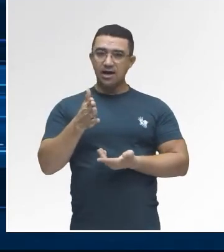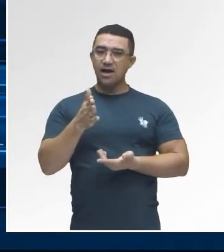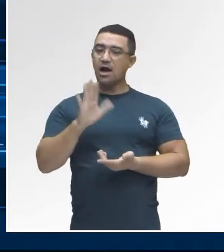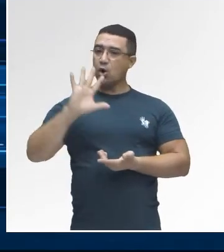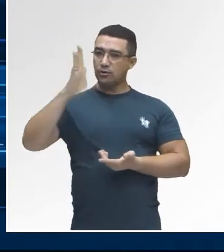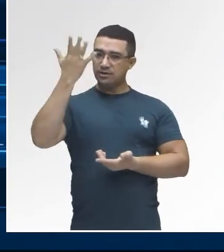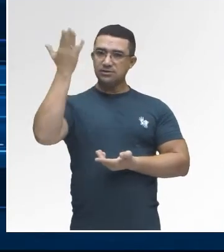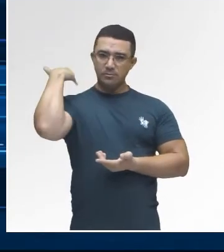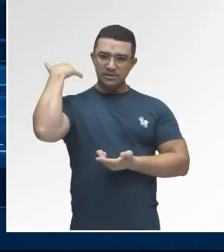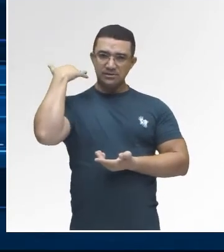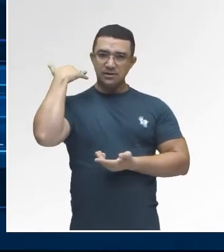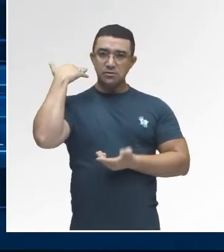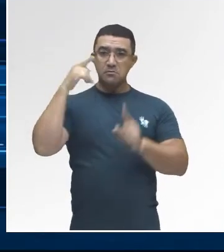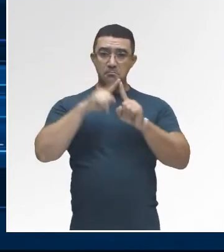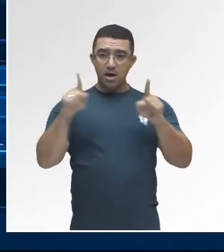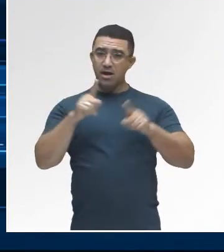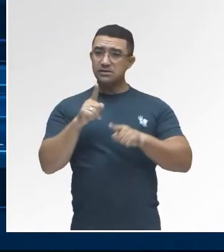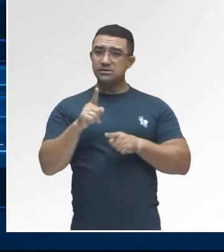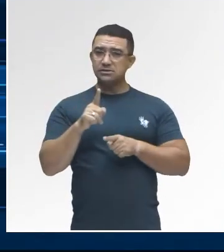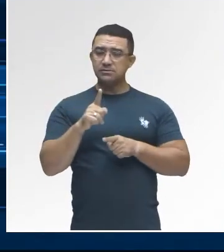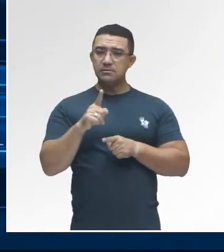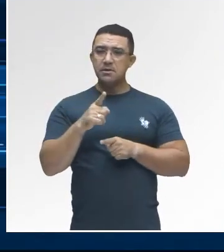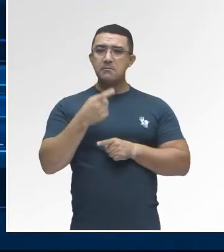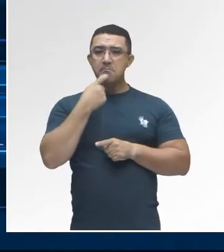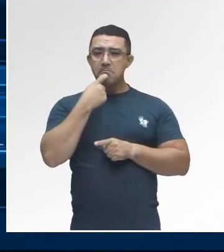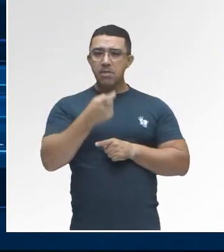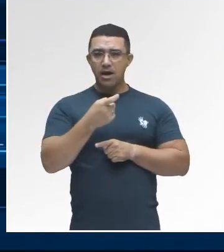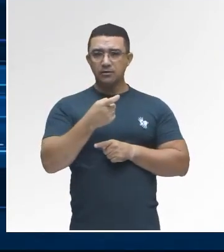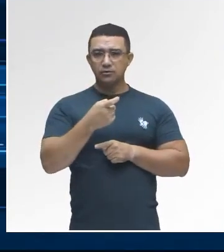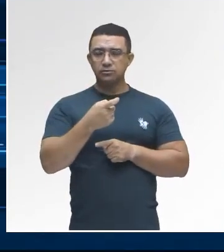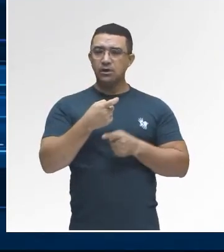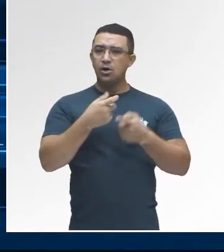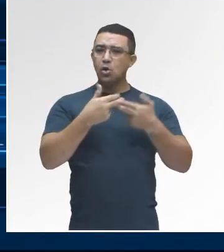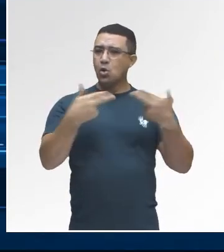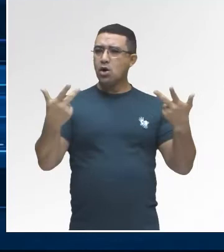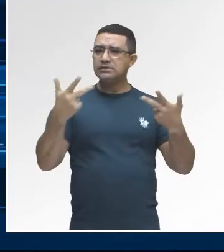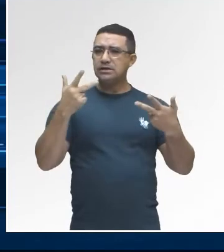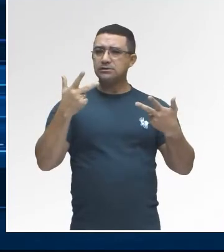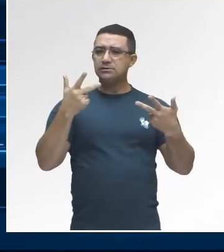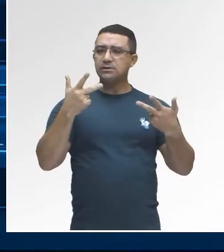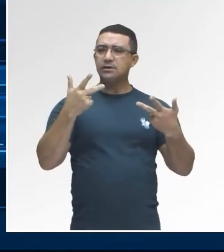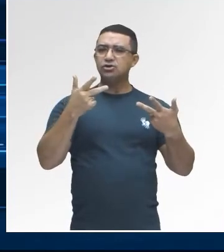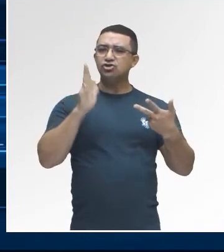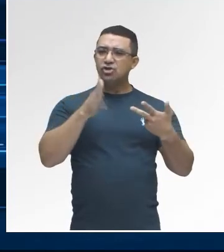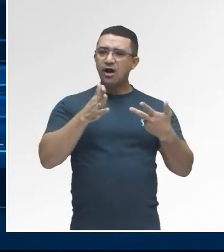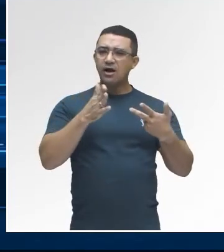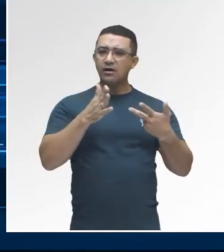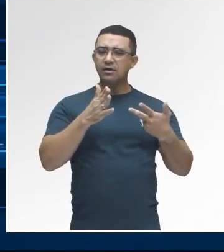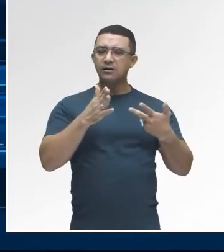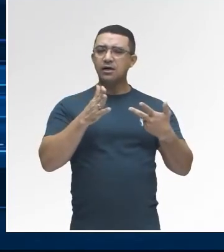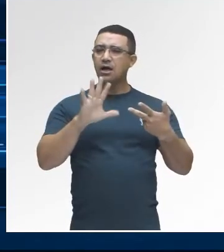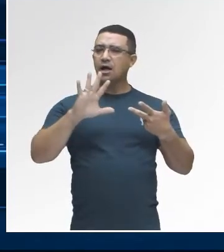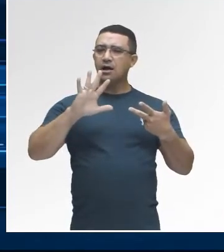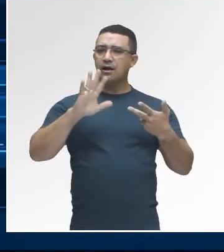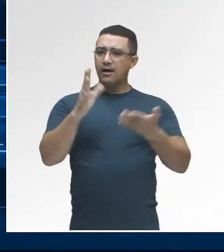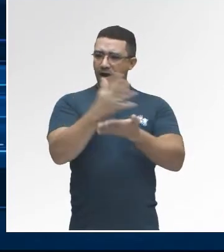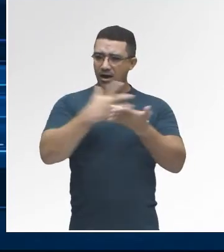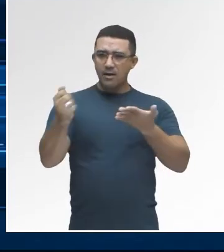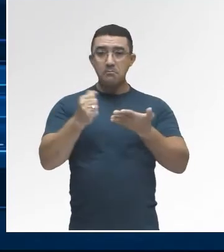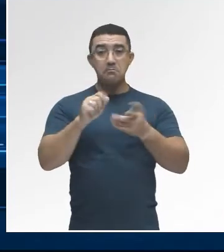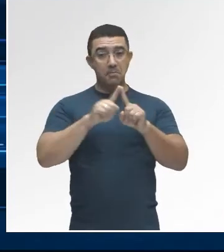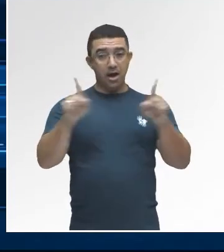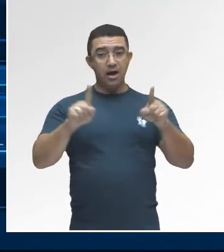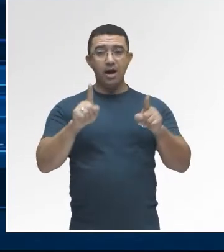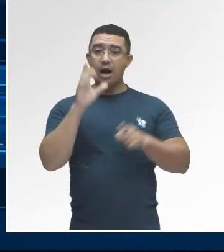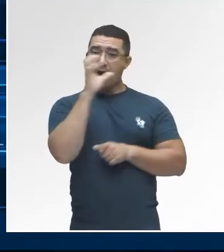que ocorreram no passado bem recente, né, algo que acabou de acontecer, tá certo? Então, quando você utiliza o just, ele te dá essa